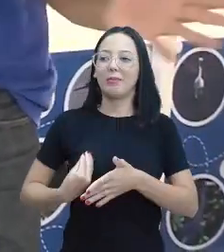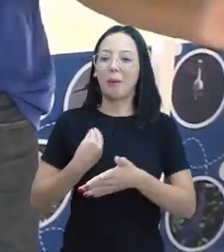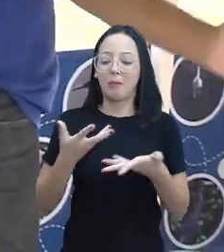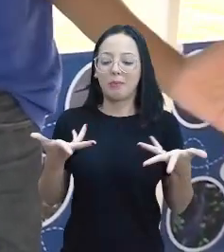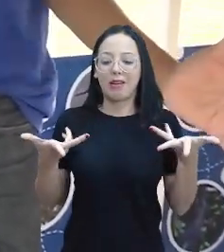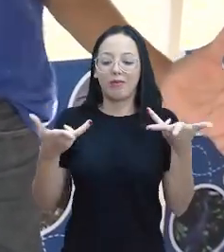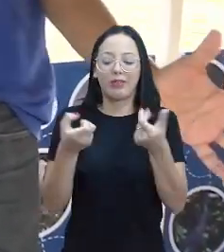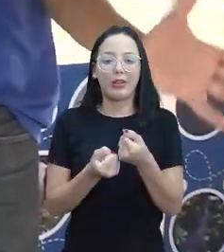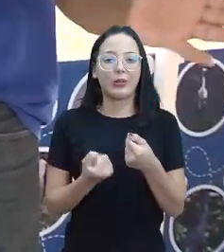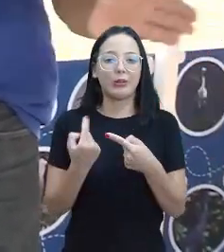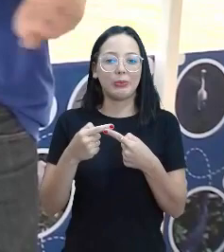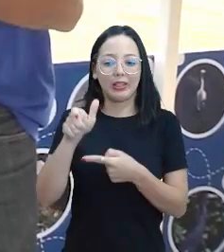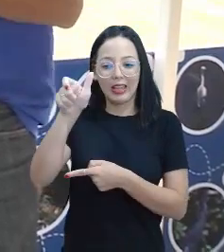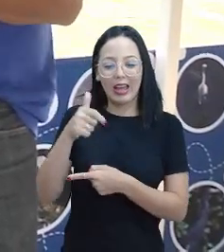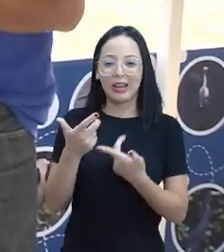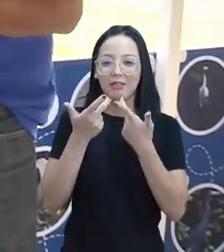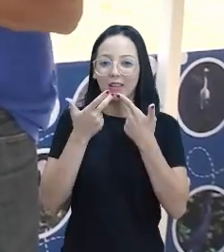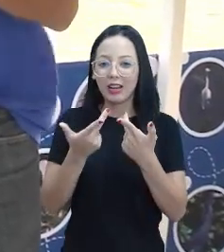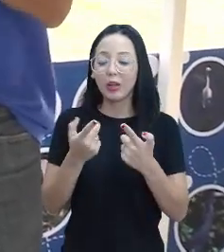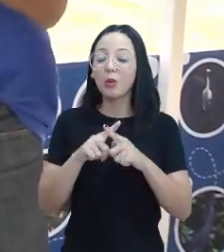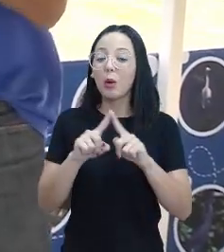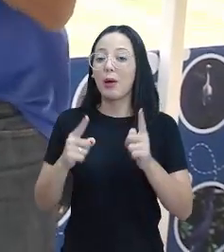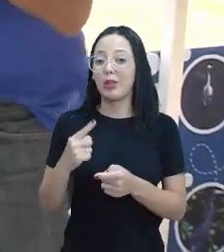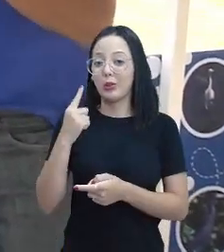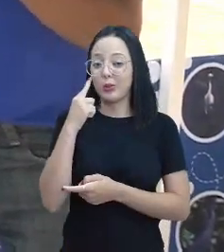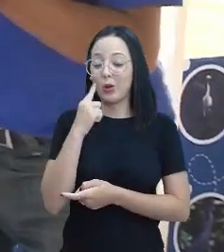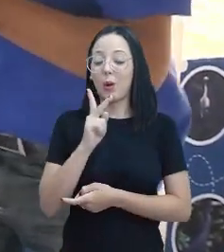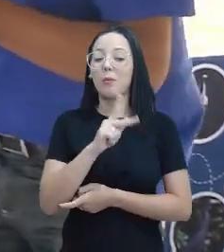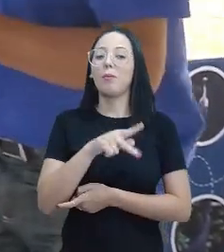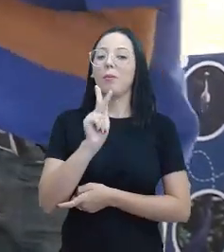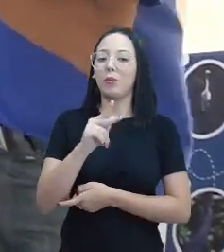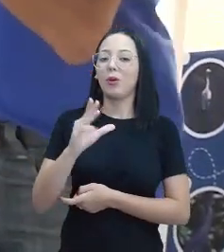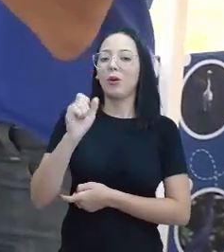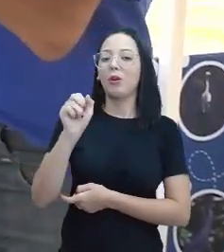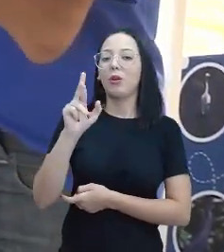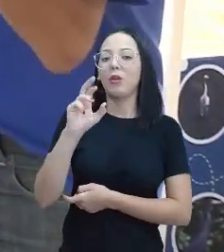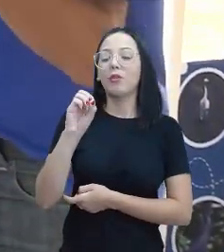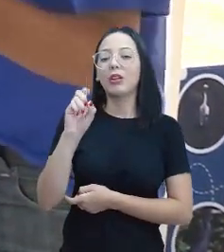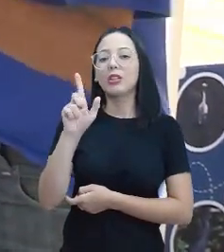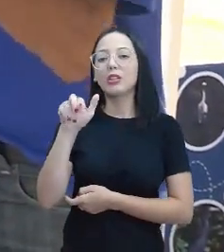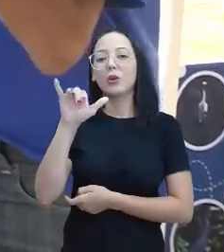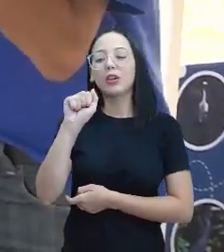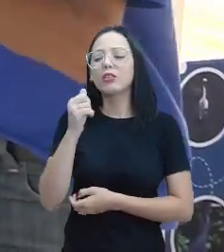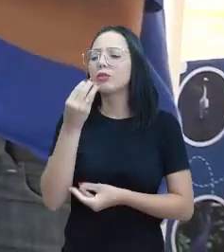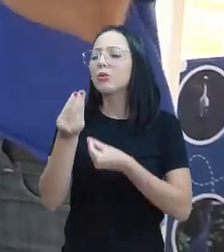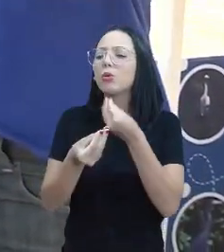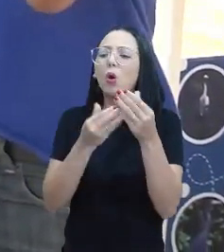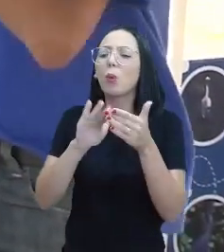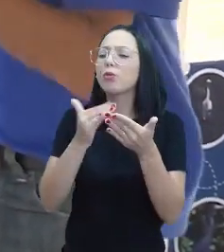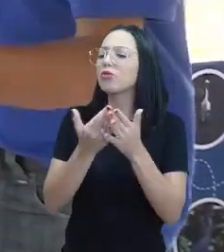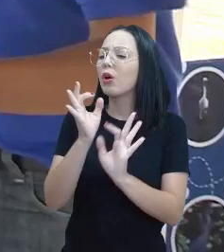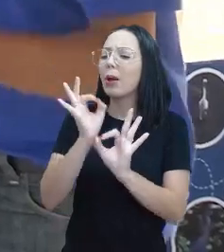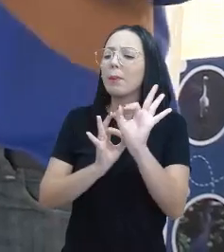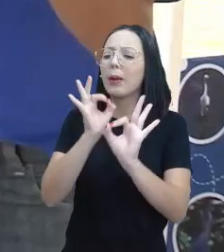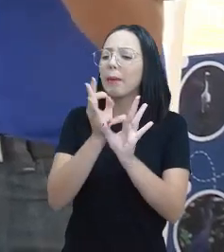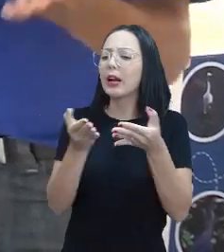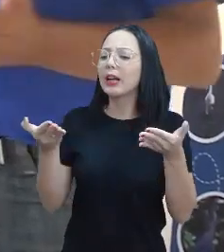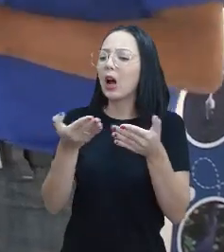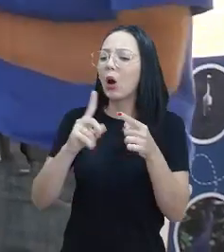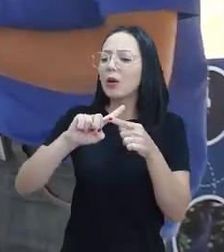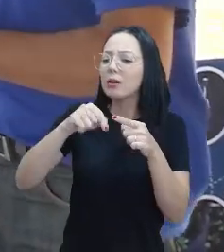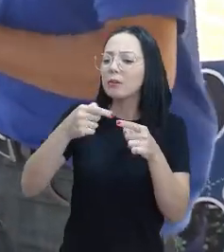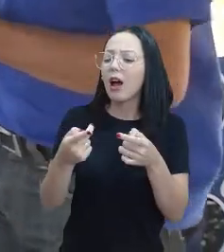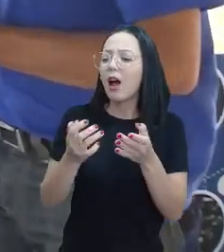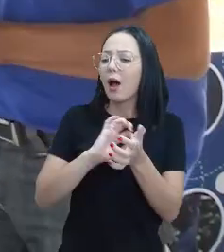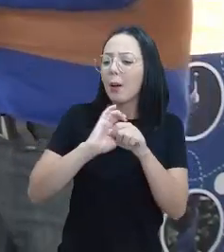aqui com o que ela tá falando aqui, gente. Mas vê só, professora Carolina, como é que a escola está preparada para esse pós-pandemia? Diga para